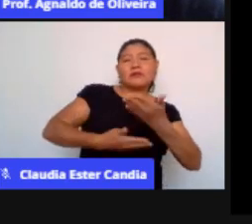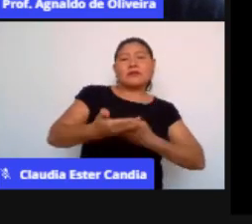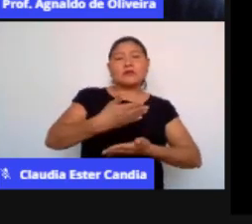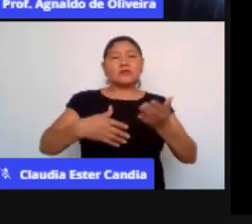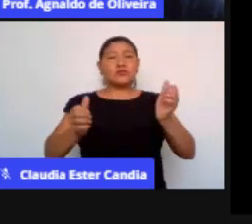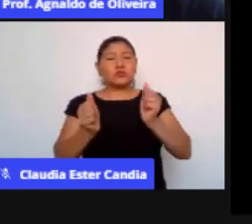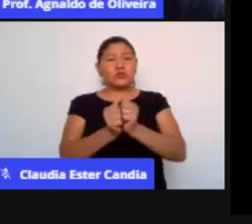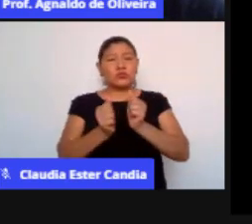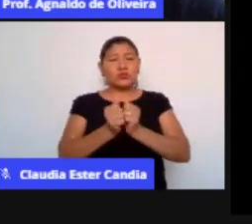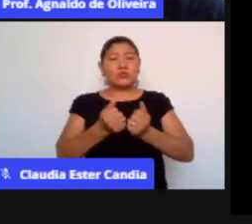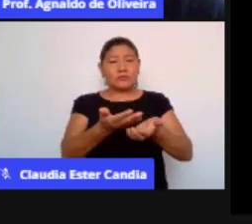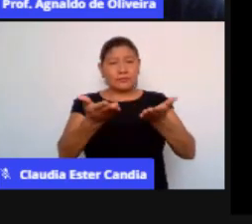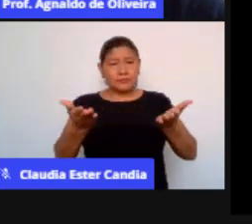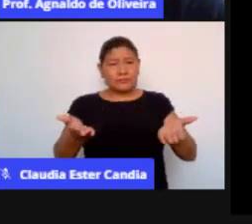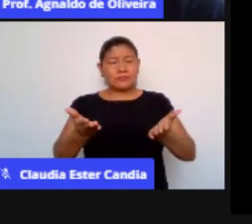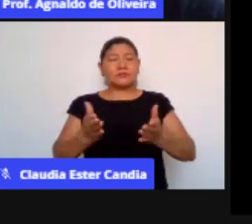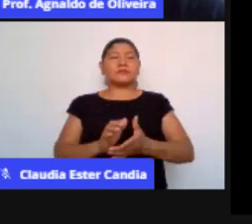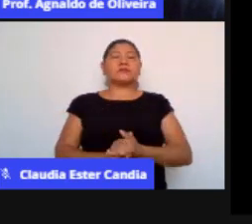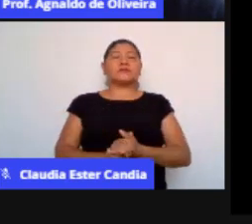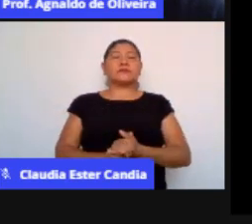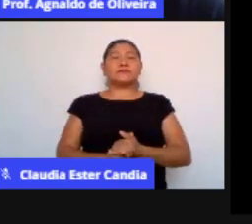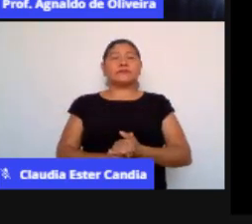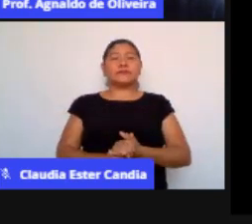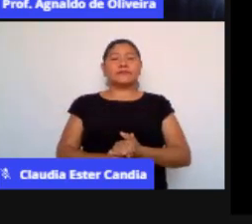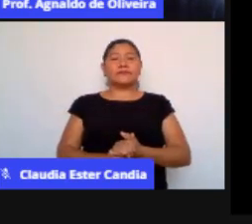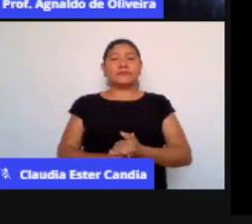lá. Arnaldo, por favor.